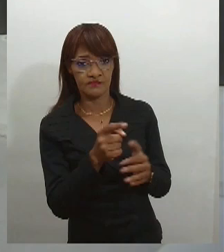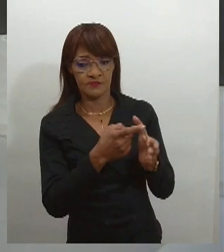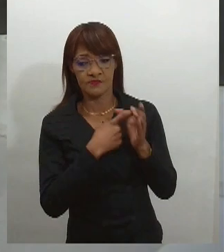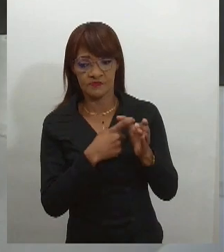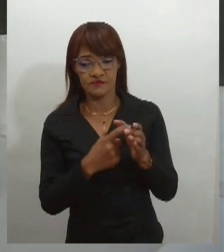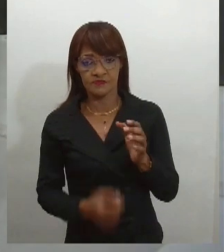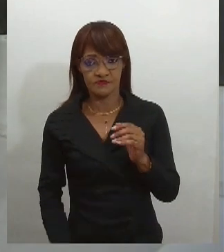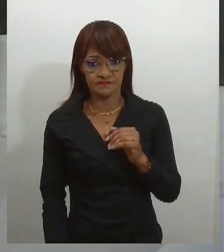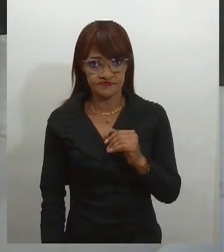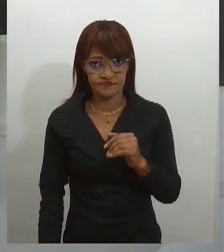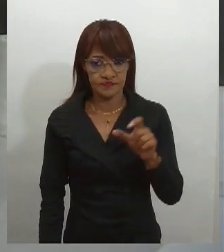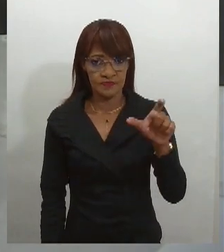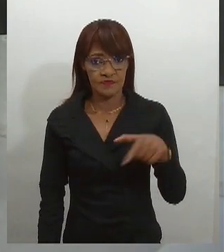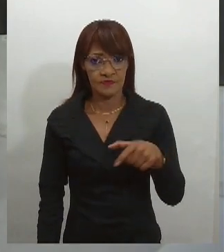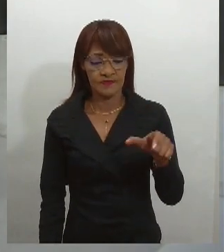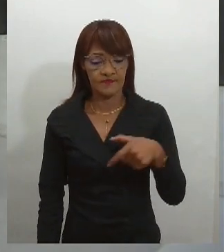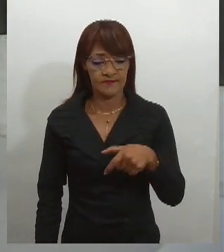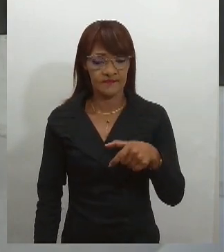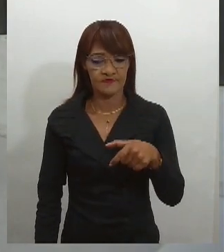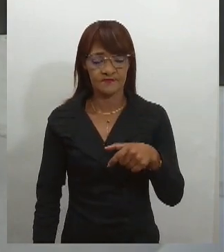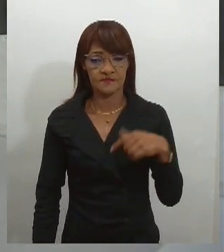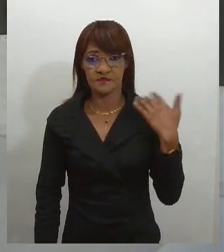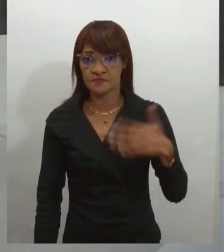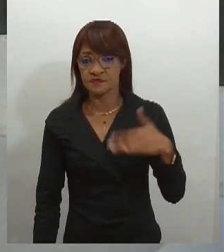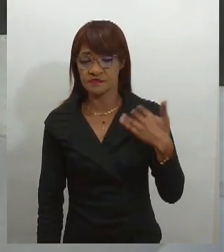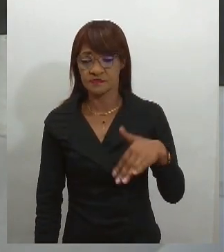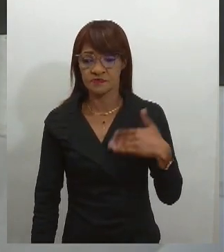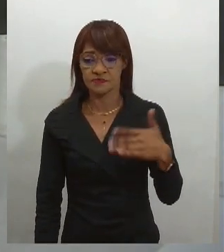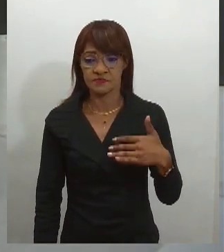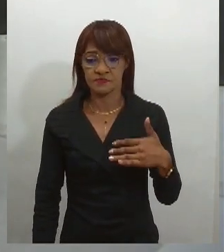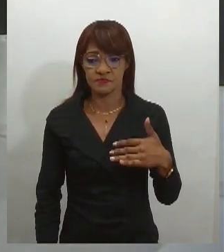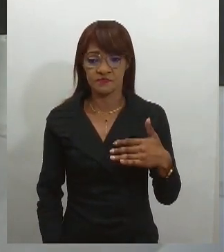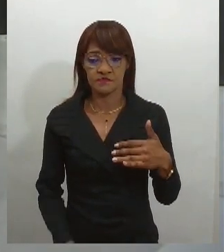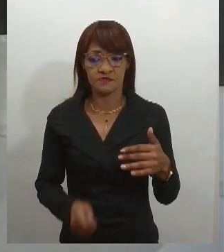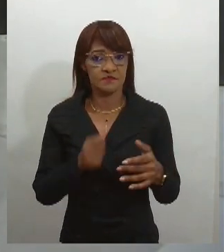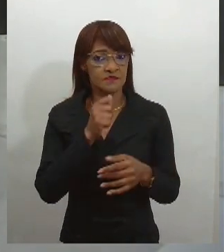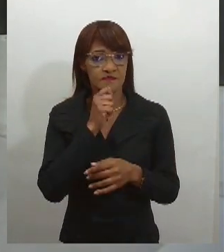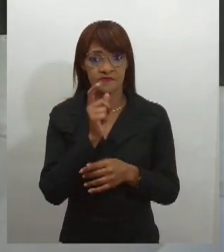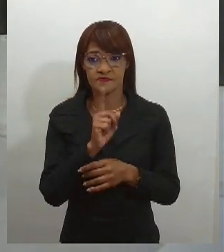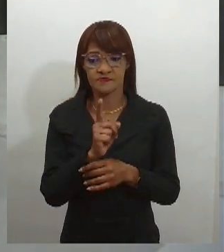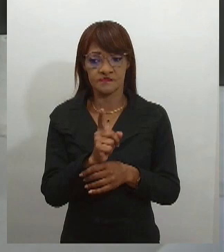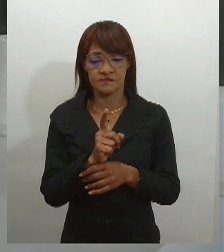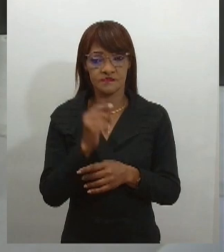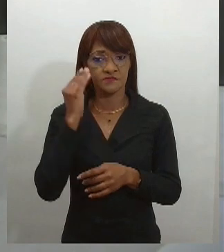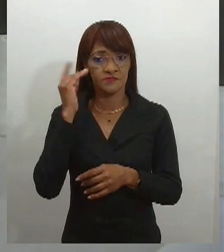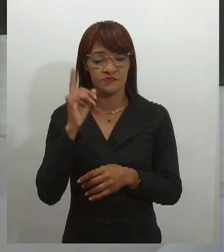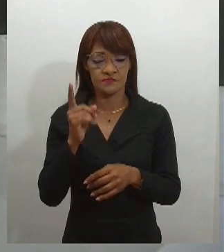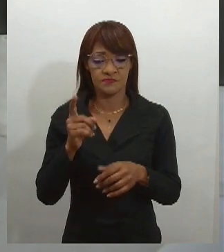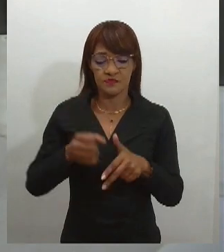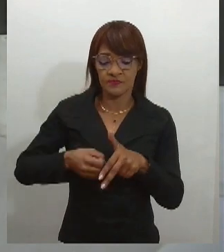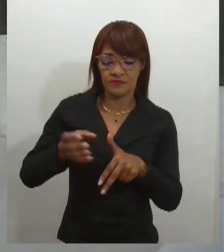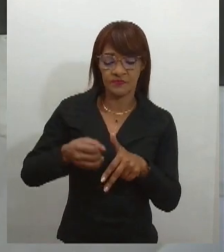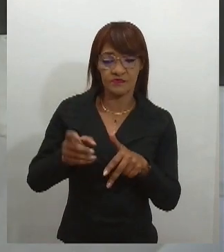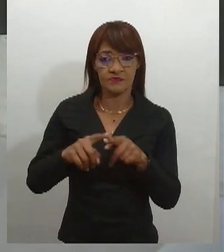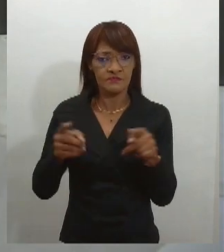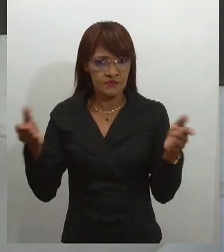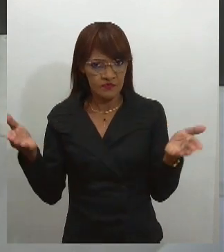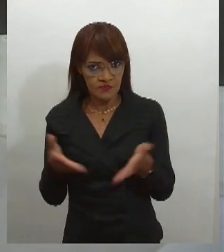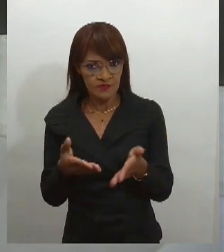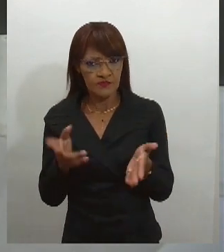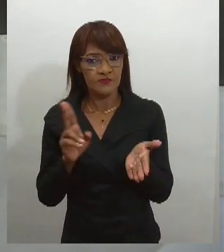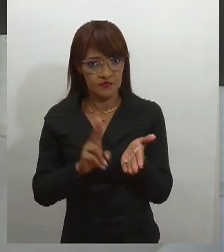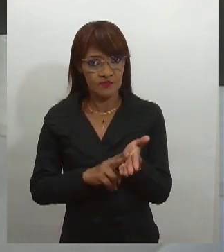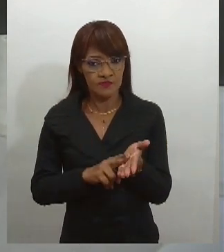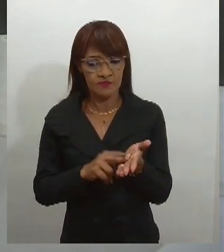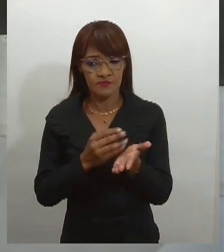cartão alta, né? Ela não passou pela questão da educação financeira. Pode agora, a partir desse momento, sim. Mas já está com a